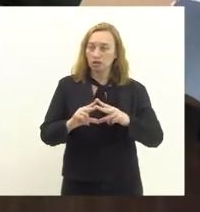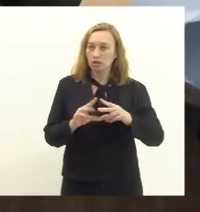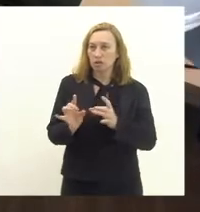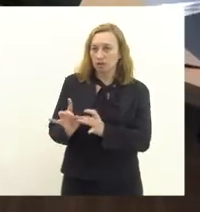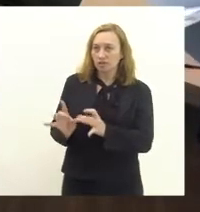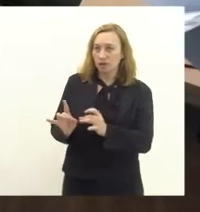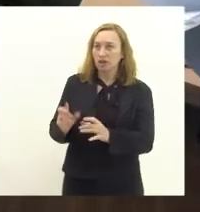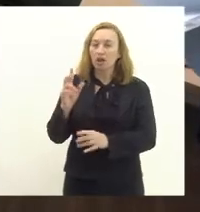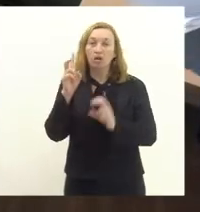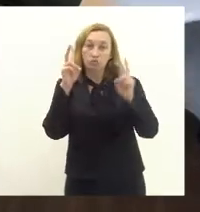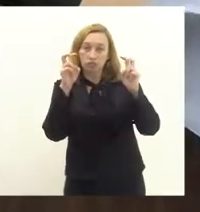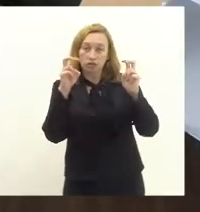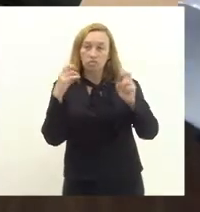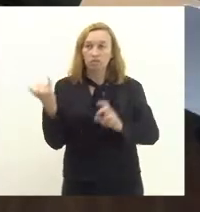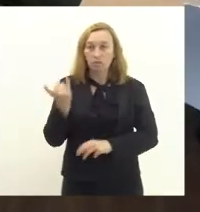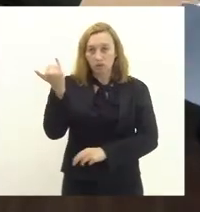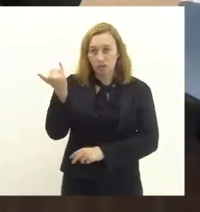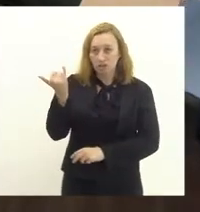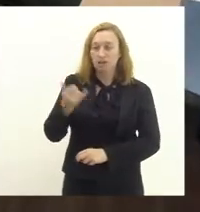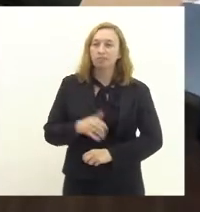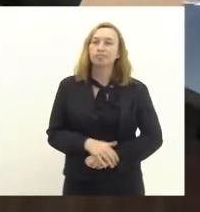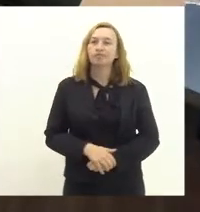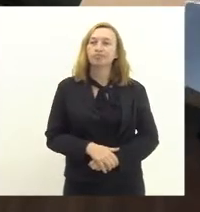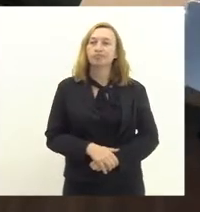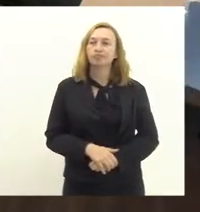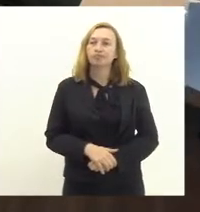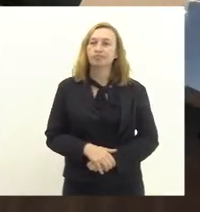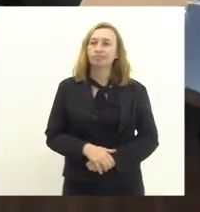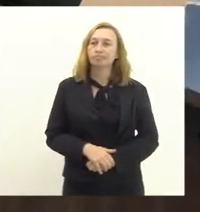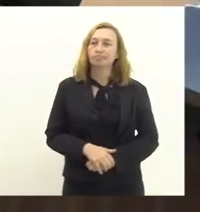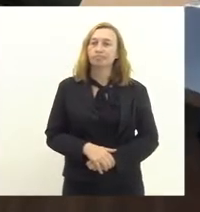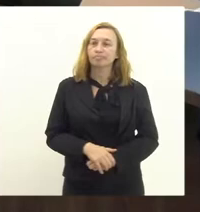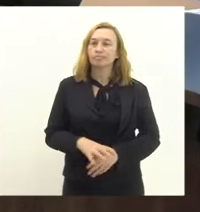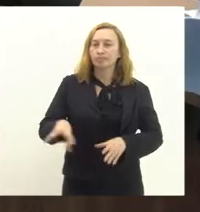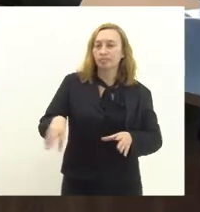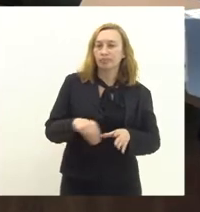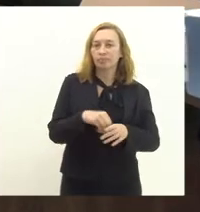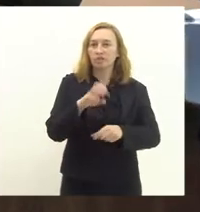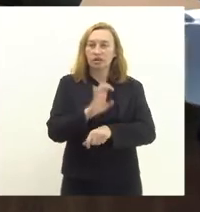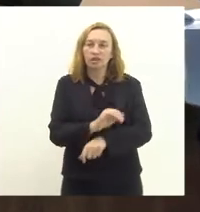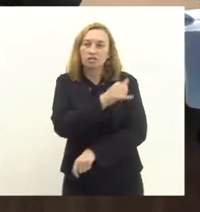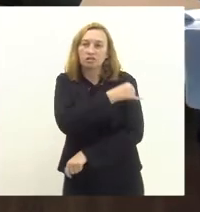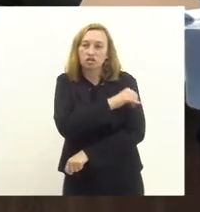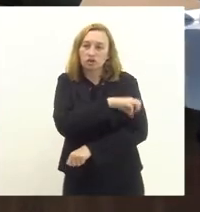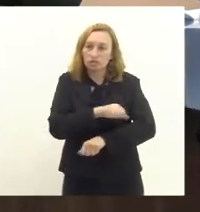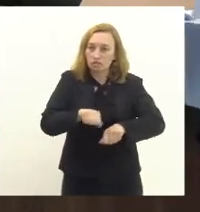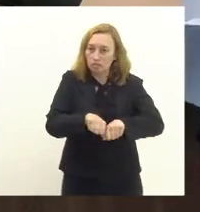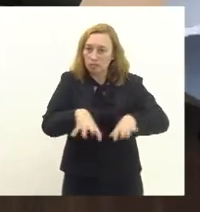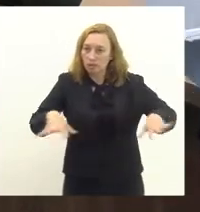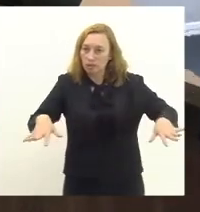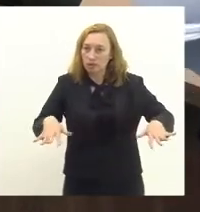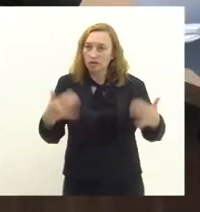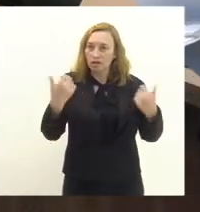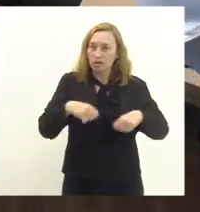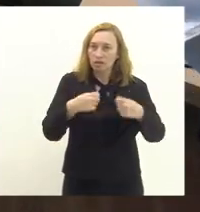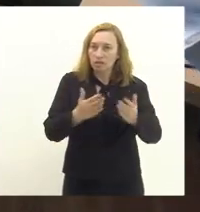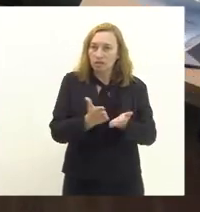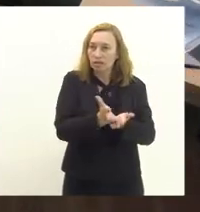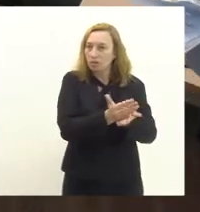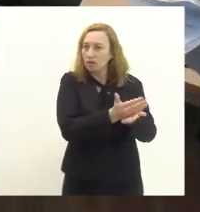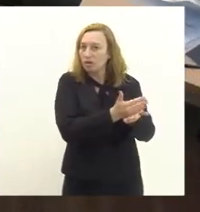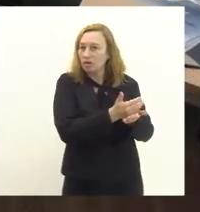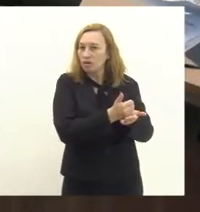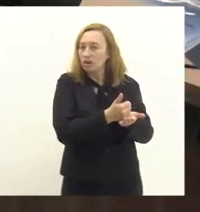um tema relevante, um tema que tem que ser fomentado no estado do Rio de Janeiro. Precisamos ampliar a coleta seletiva,